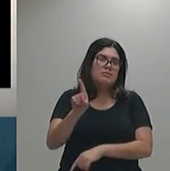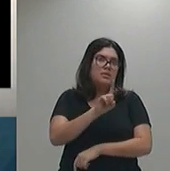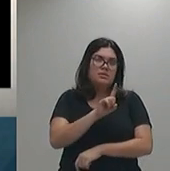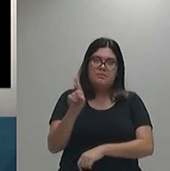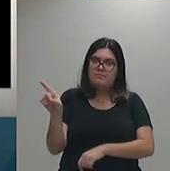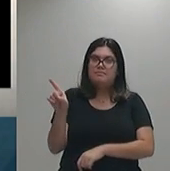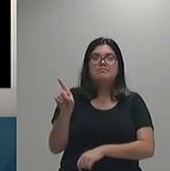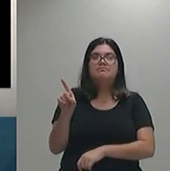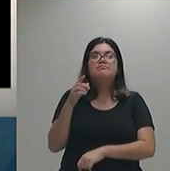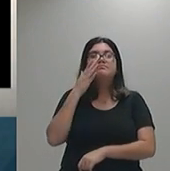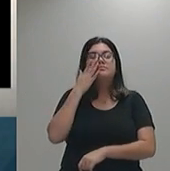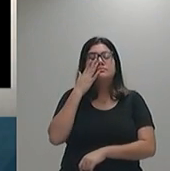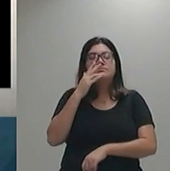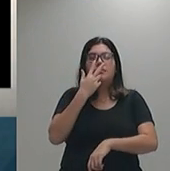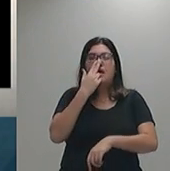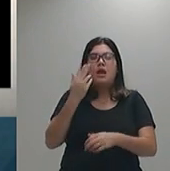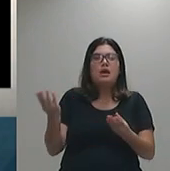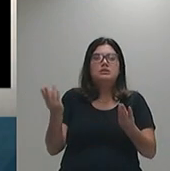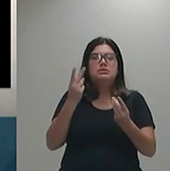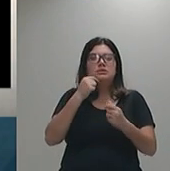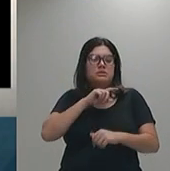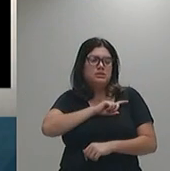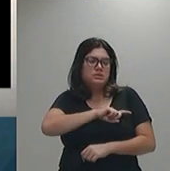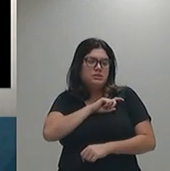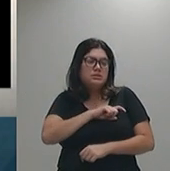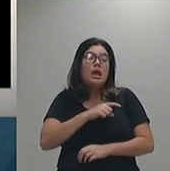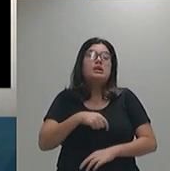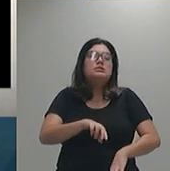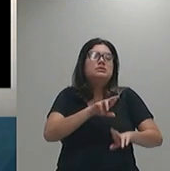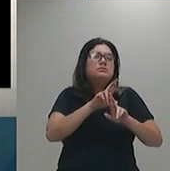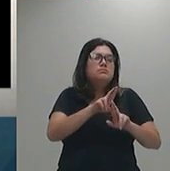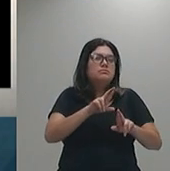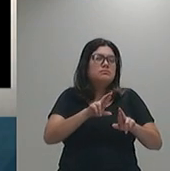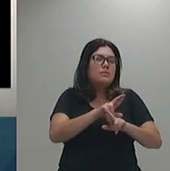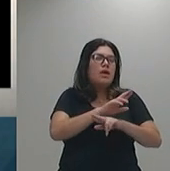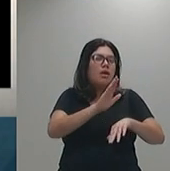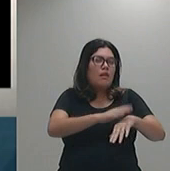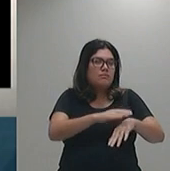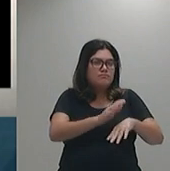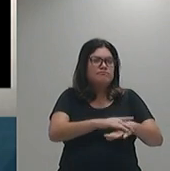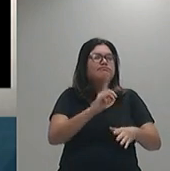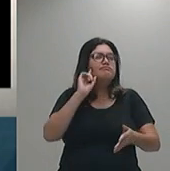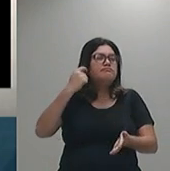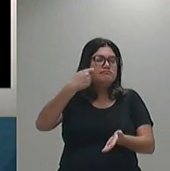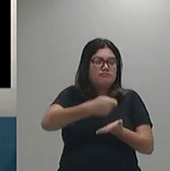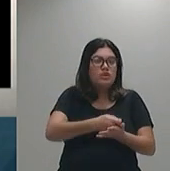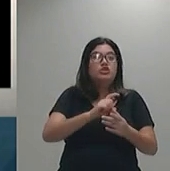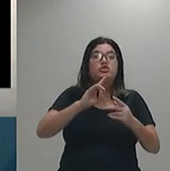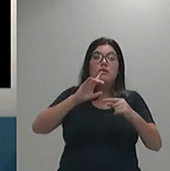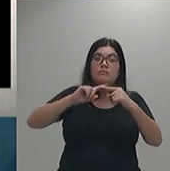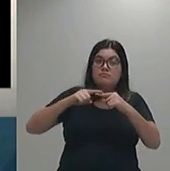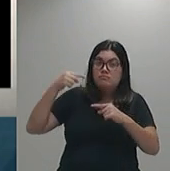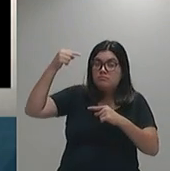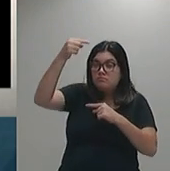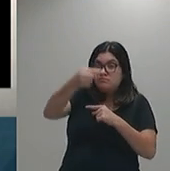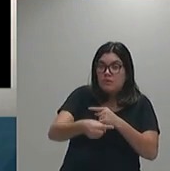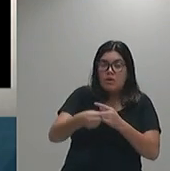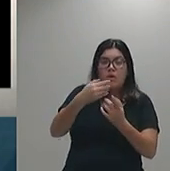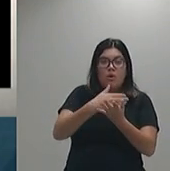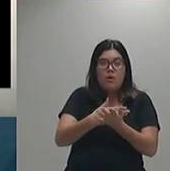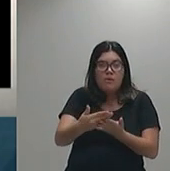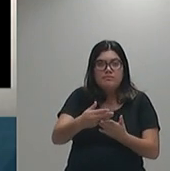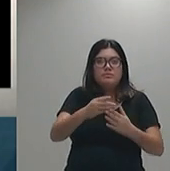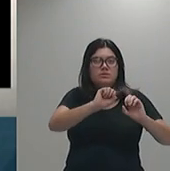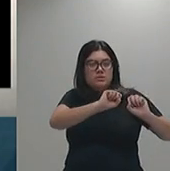forma maliciosa ela espera a Constituição do novo tribunal arbitral e só depois disso passa a sustentar a existência